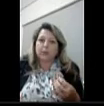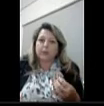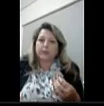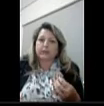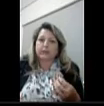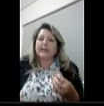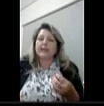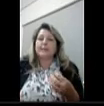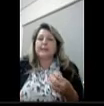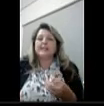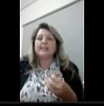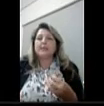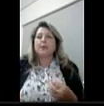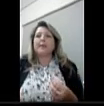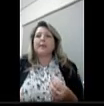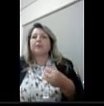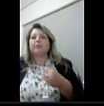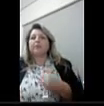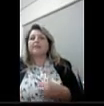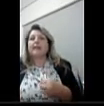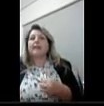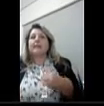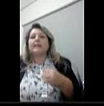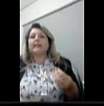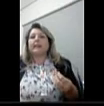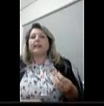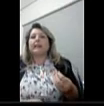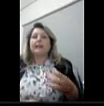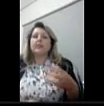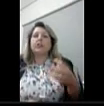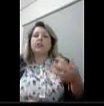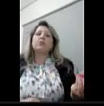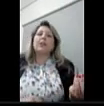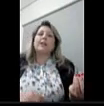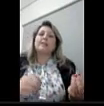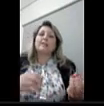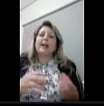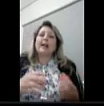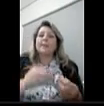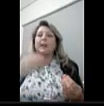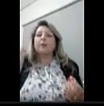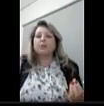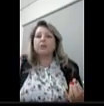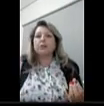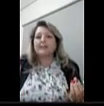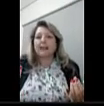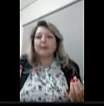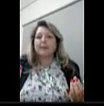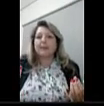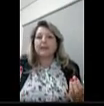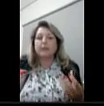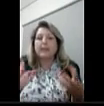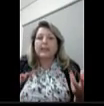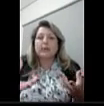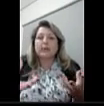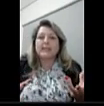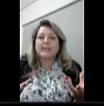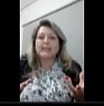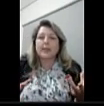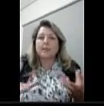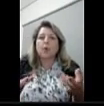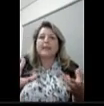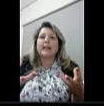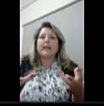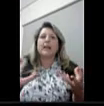todos, né? Principalmente para você entender de onde ela está para onde ela está caminhando. Então, por